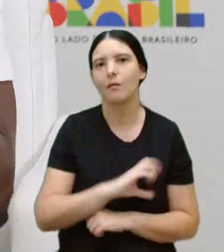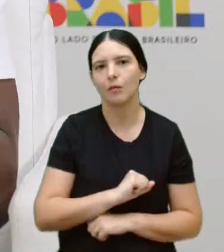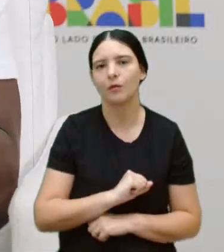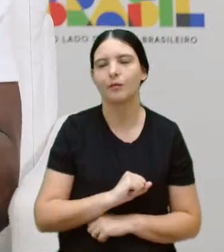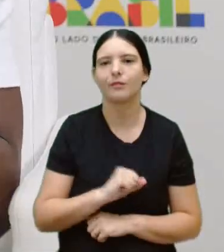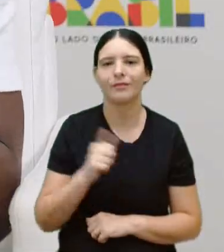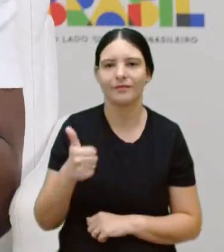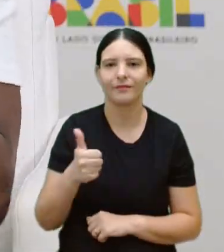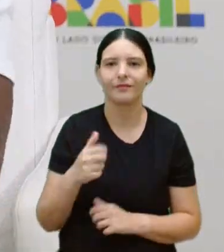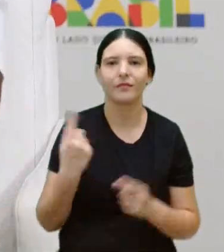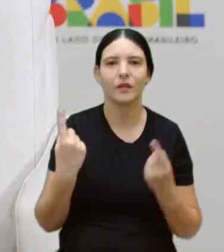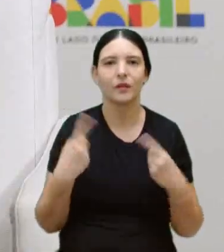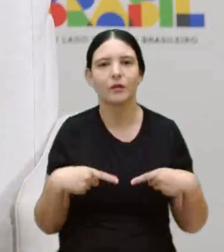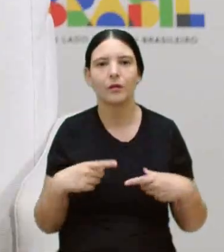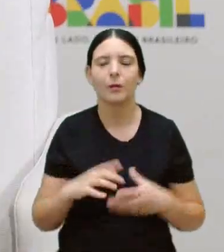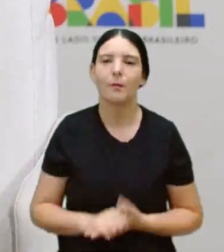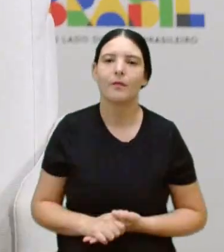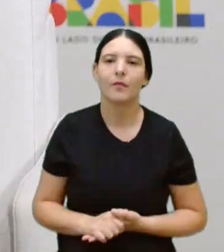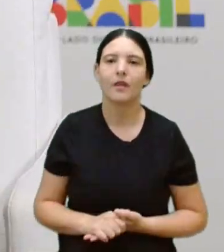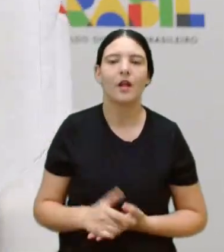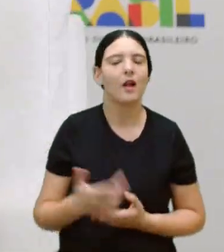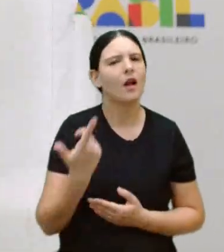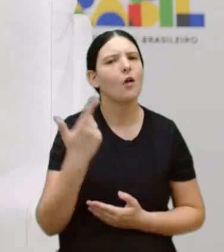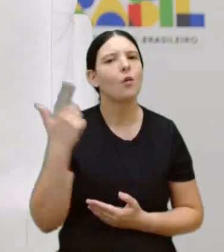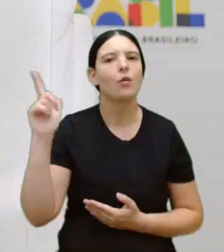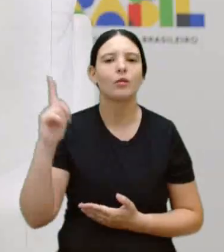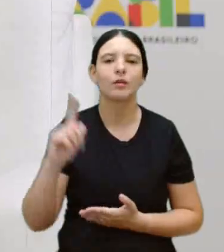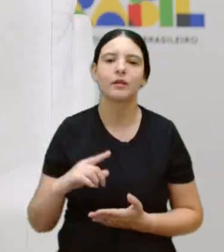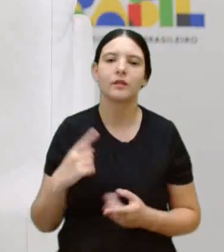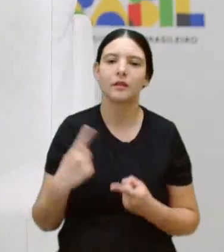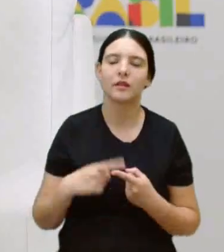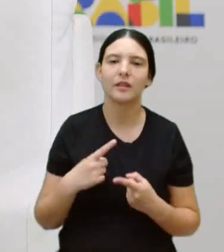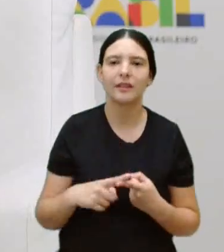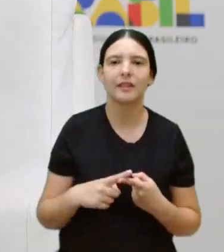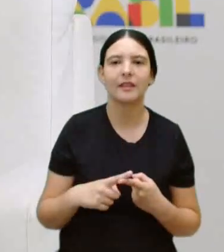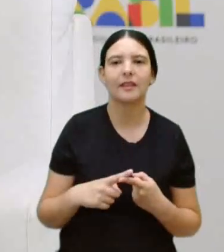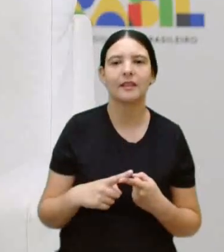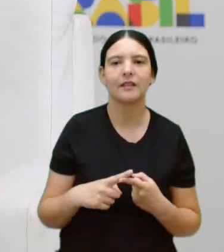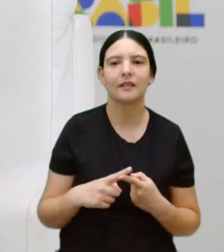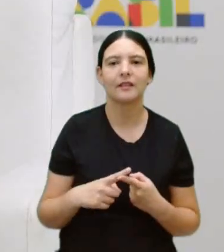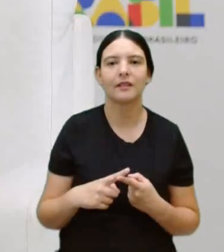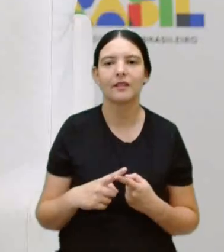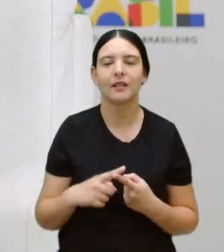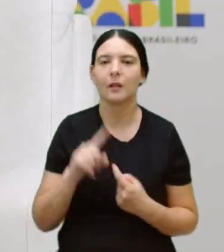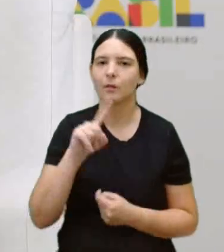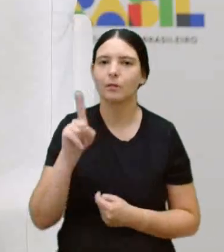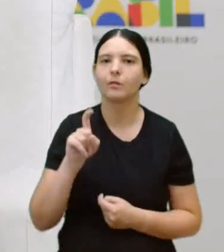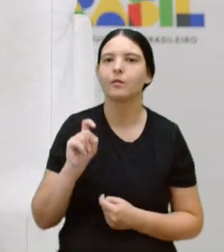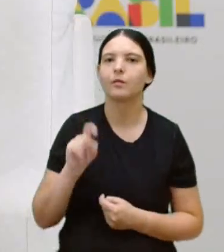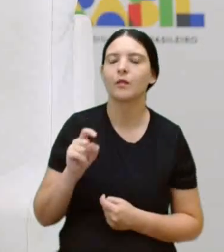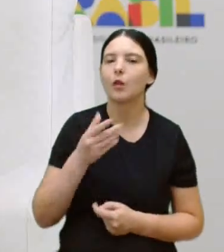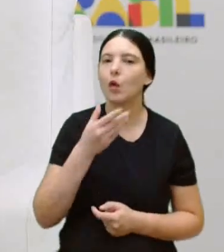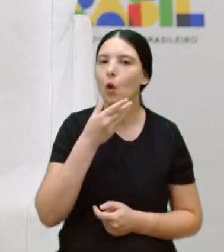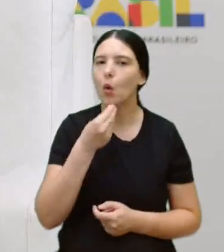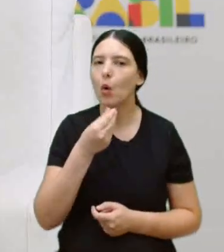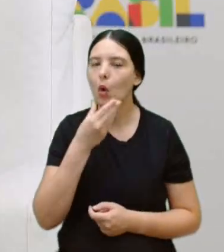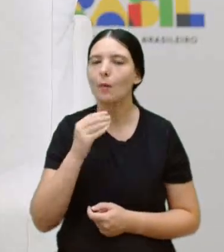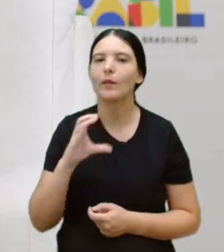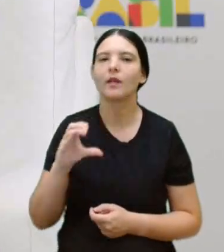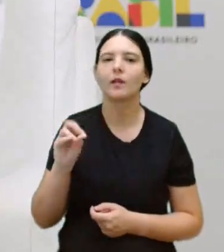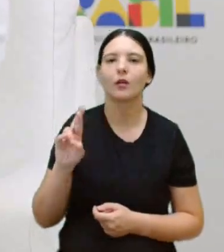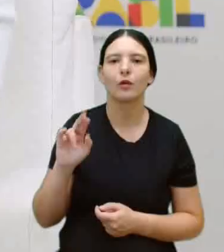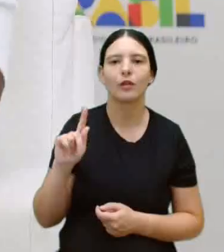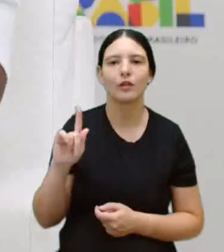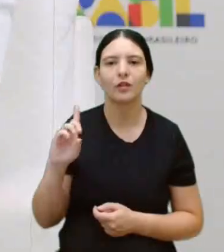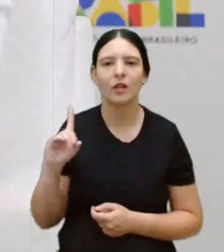desafio. A outra questão, ficou uma questão aqui. Ele olha a prancheta. Homem cordial. E a Iá. Um pouco da